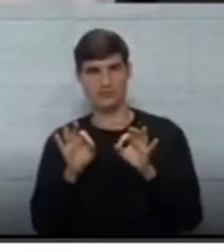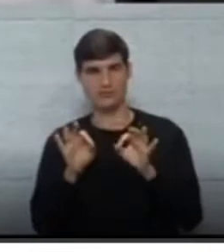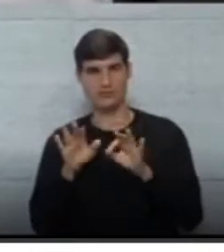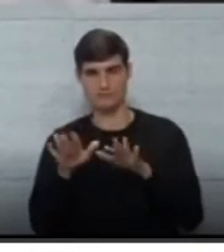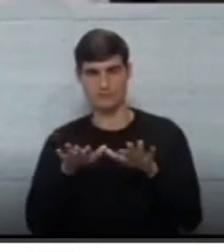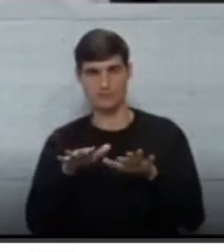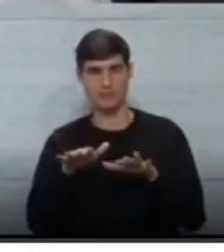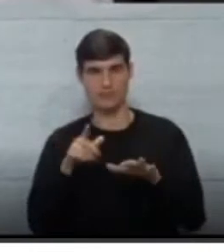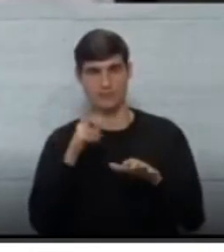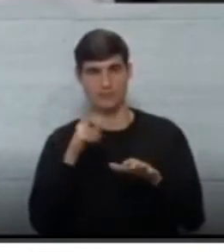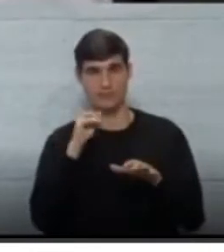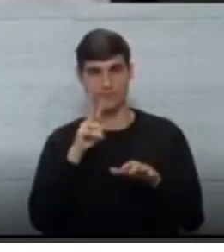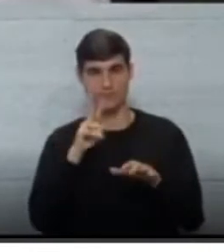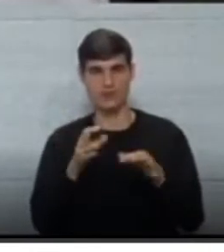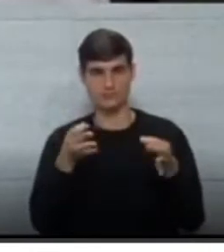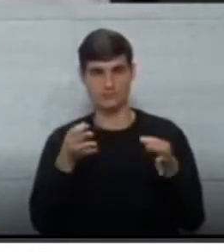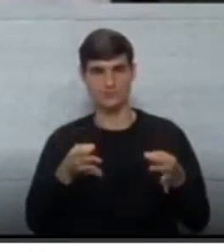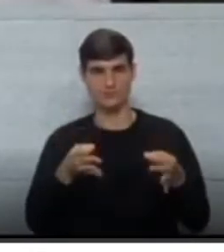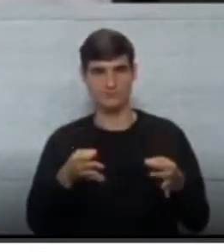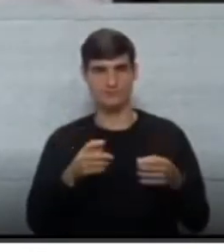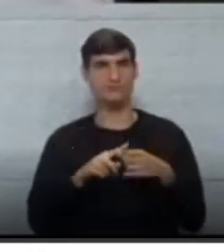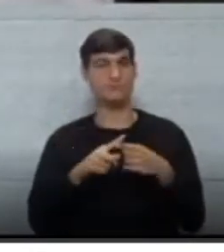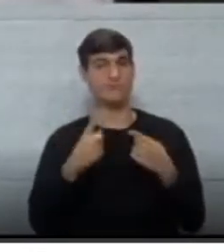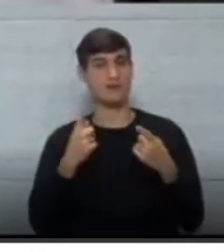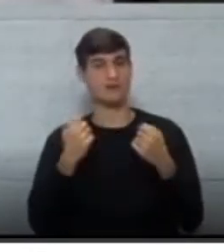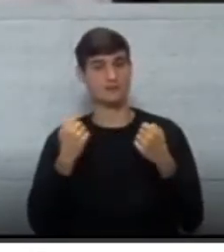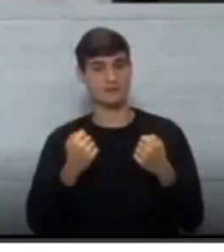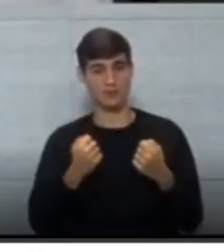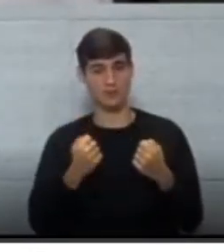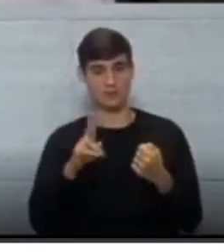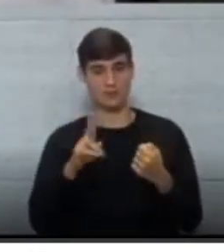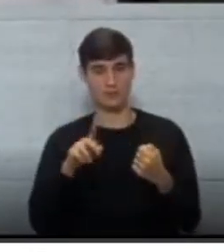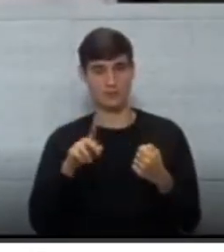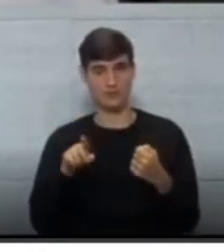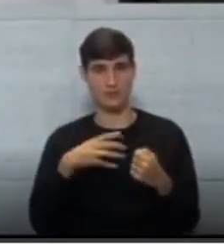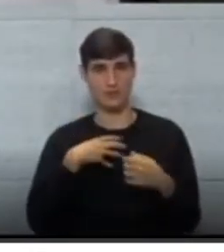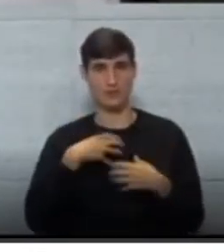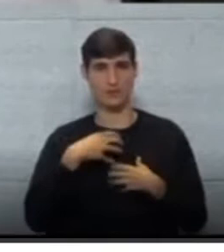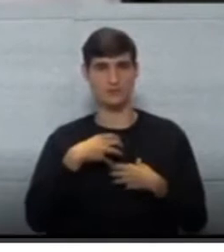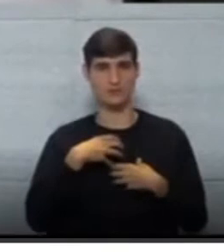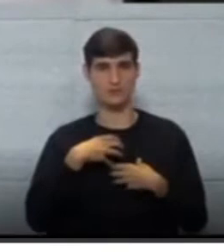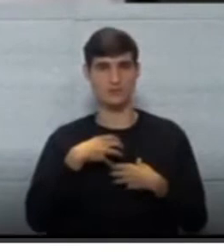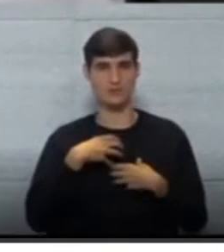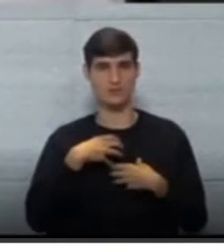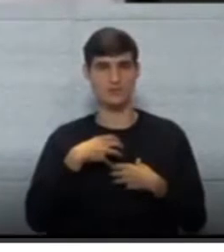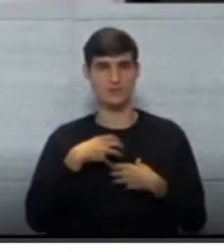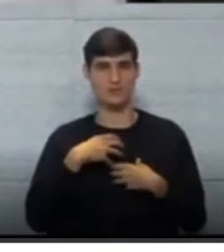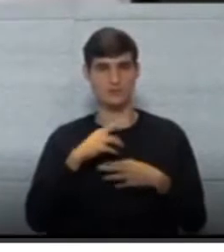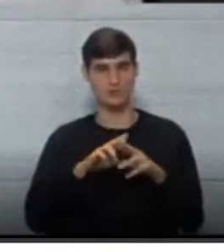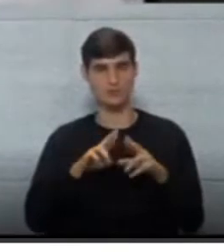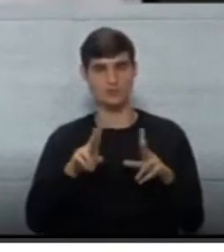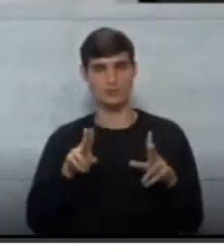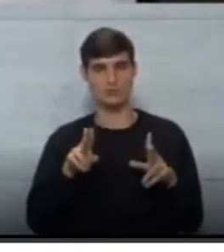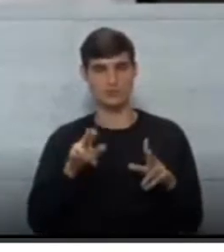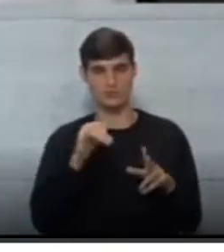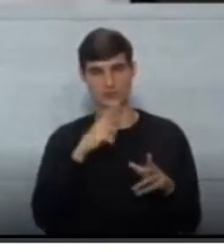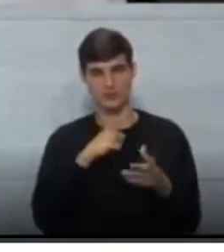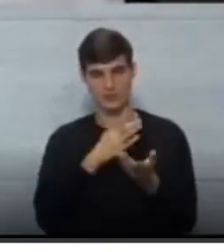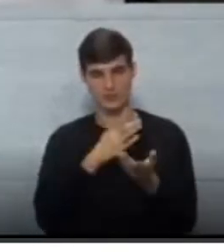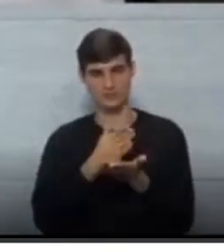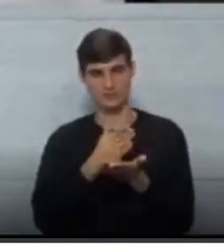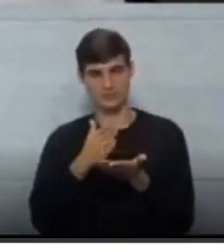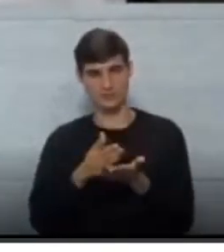bem o material. Mas pode ser feito de uma forma onde nós vamos dar